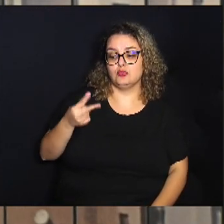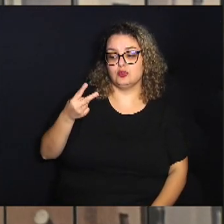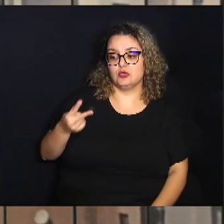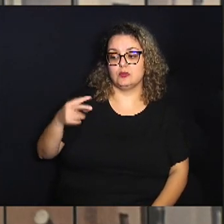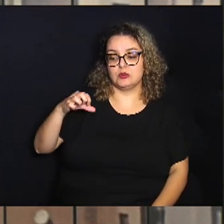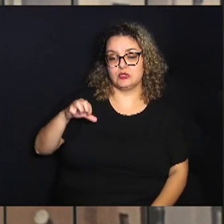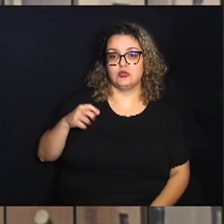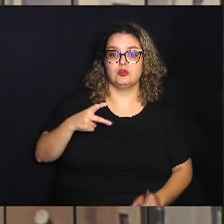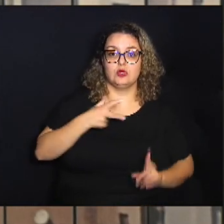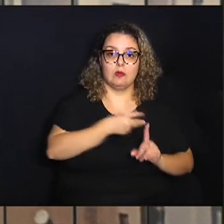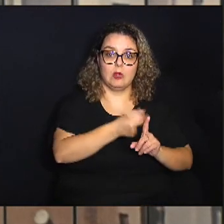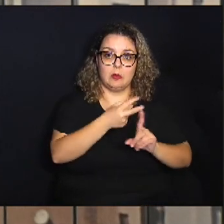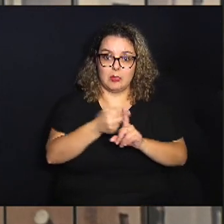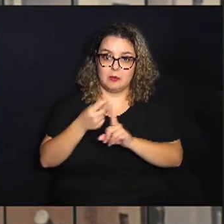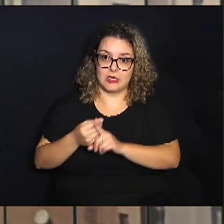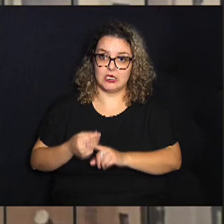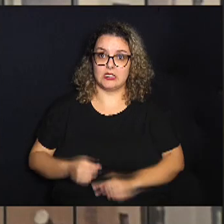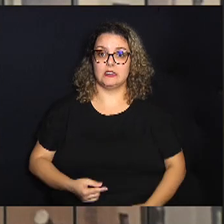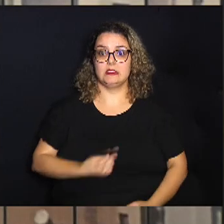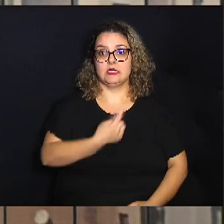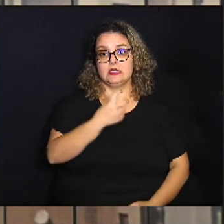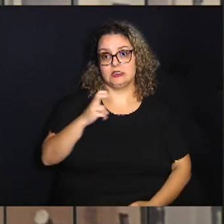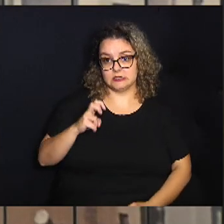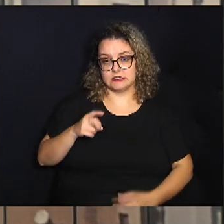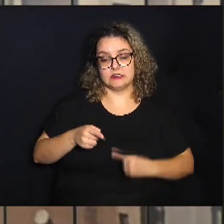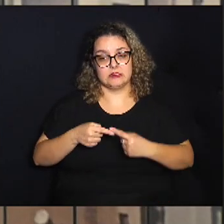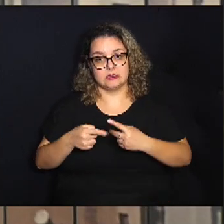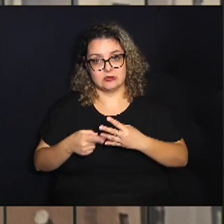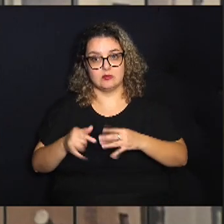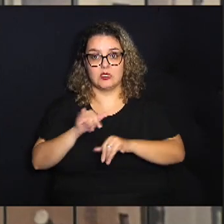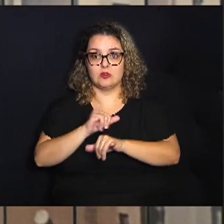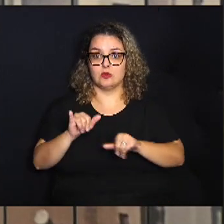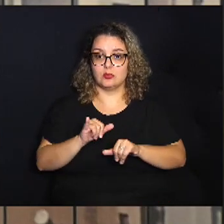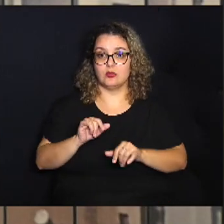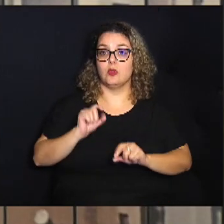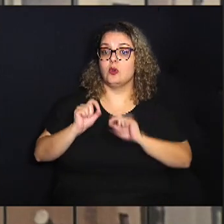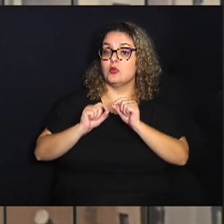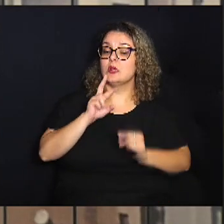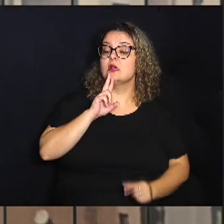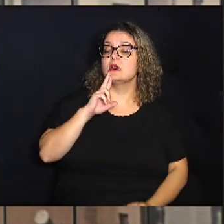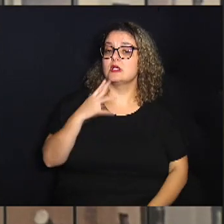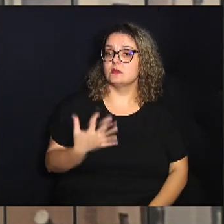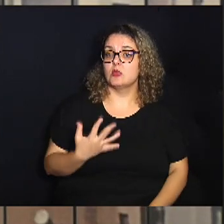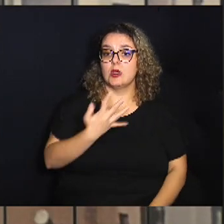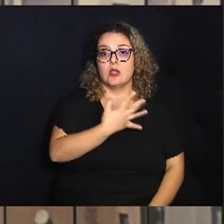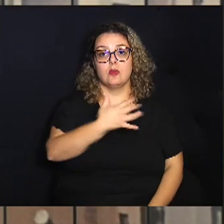279.229 doses ao longo das 15 semanas de campanha, o que corresponde a